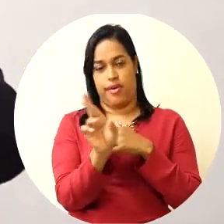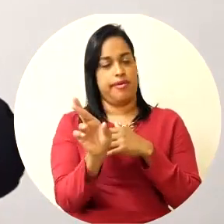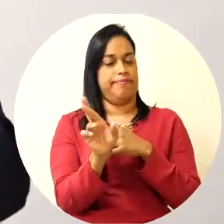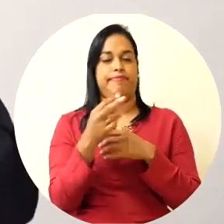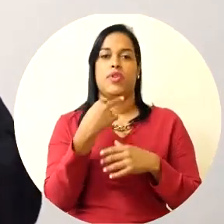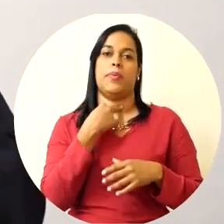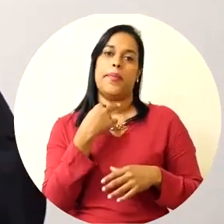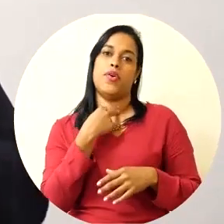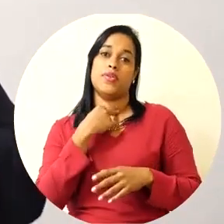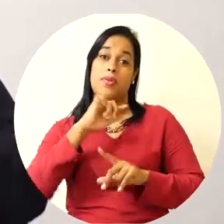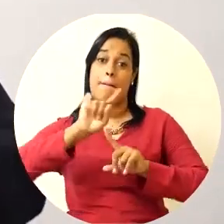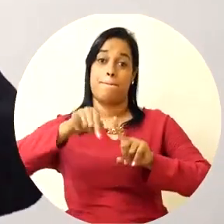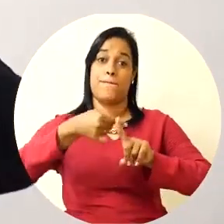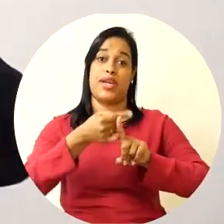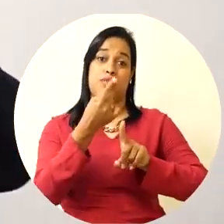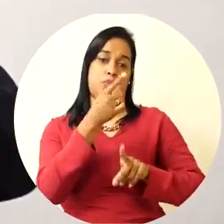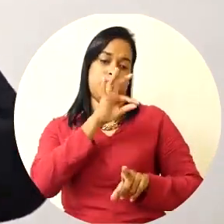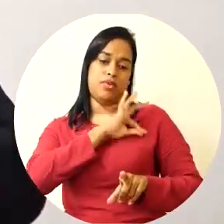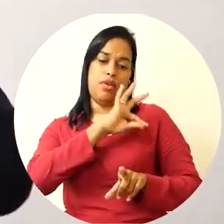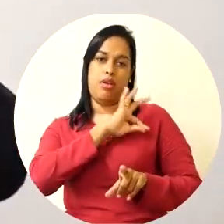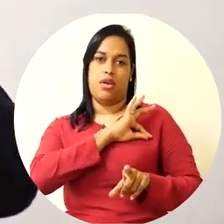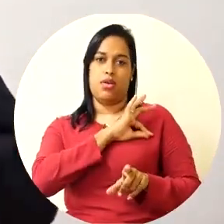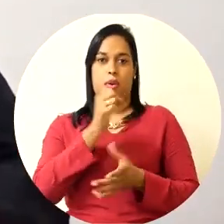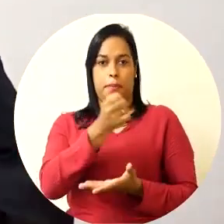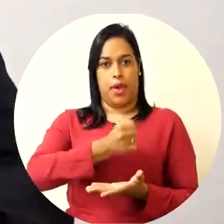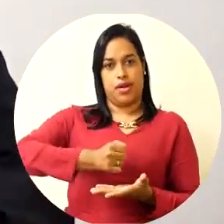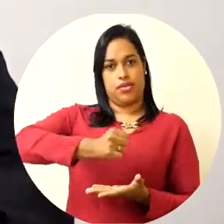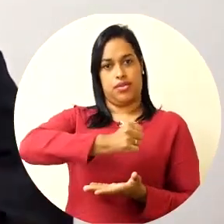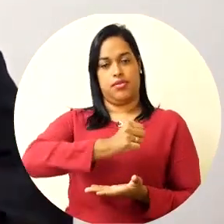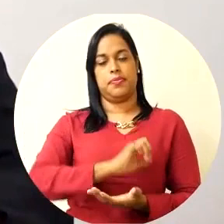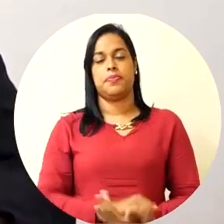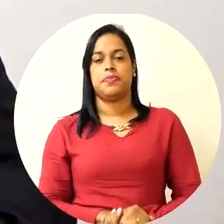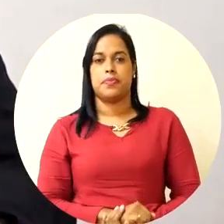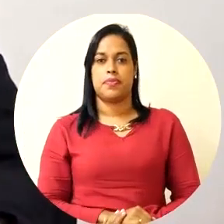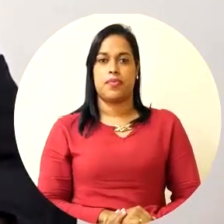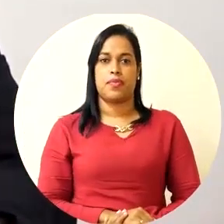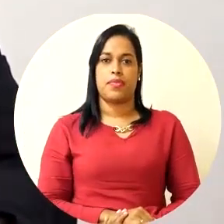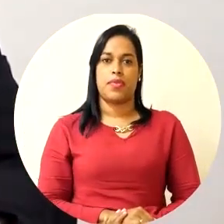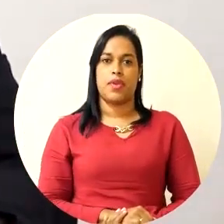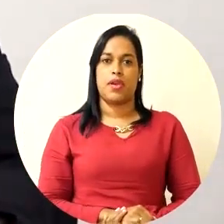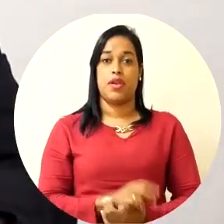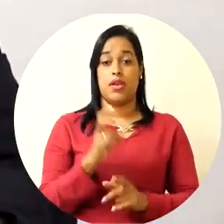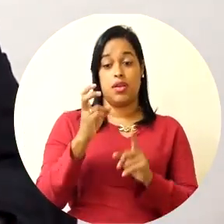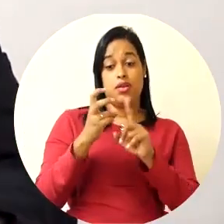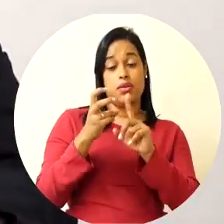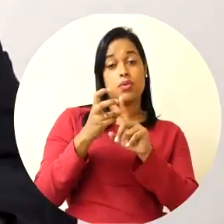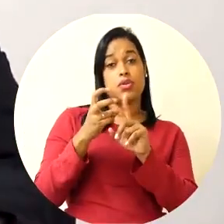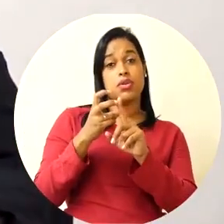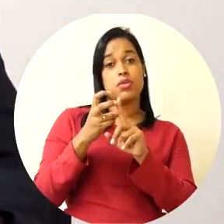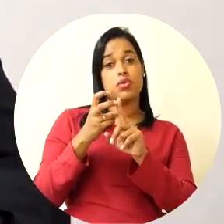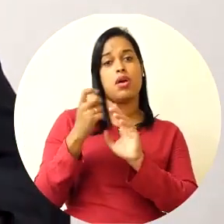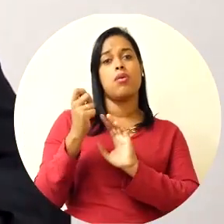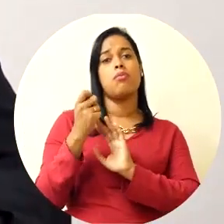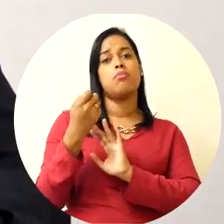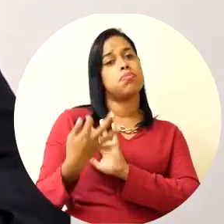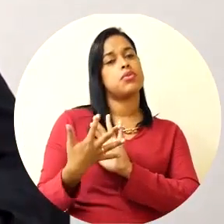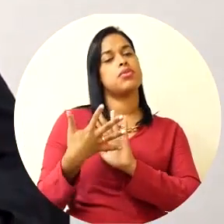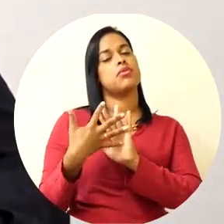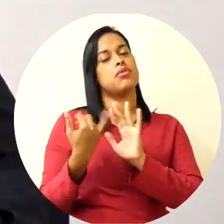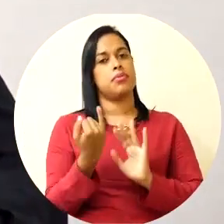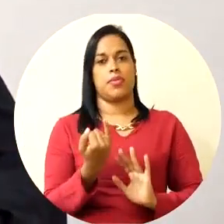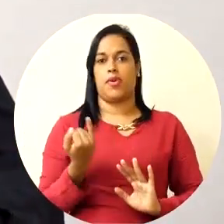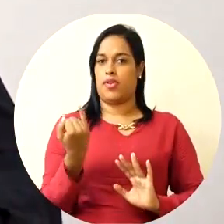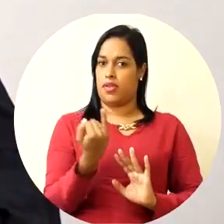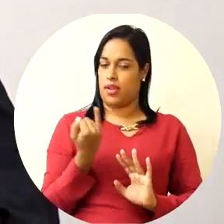No Brasil só é aceito contrato acima de um salário mínimo. Quinto princípio